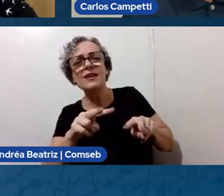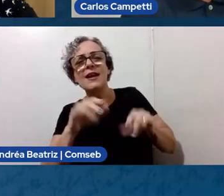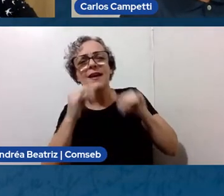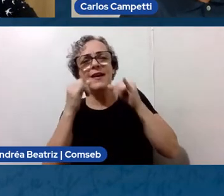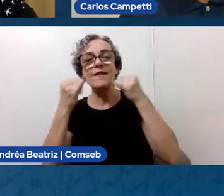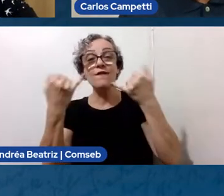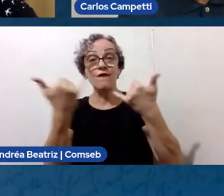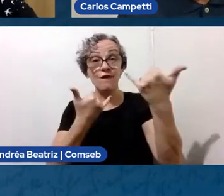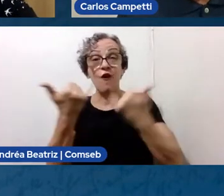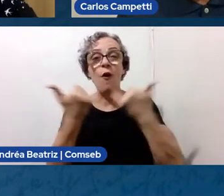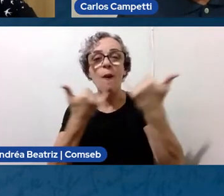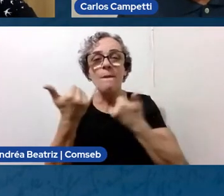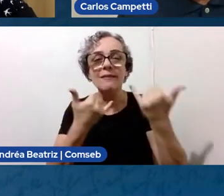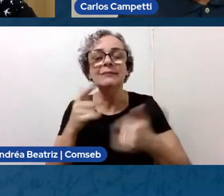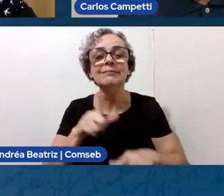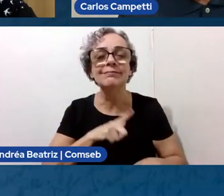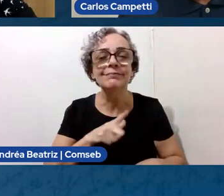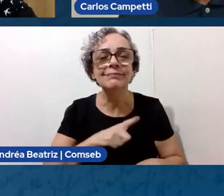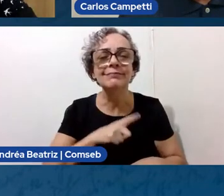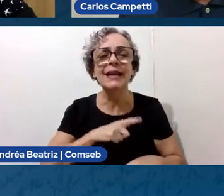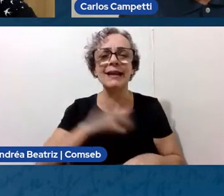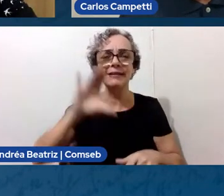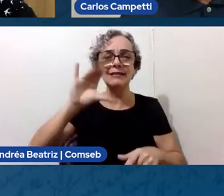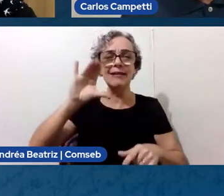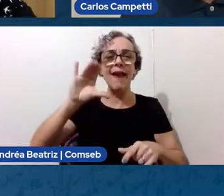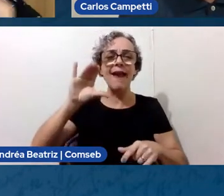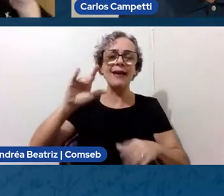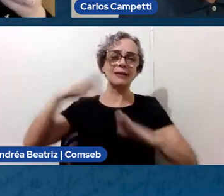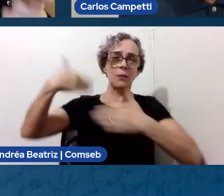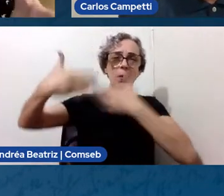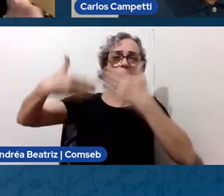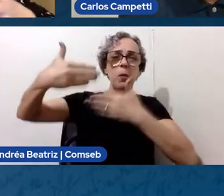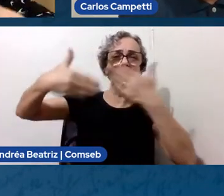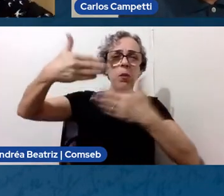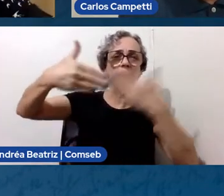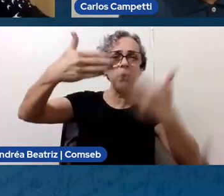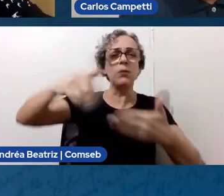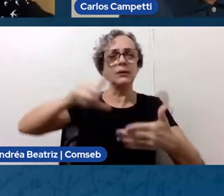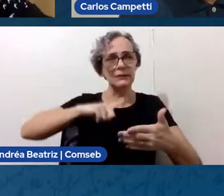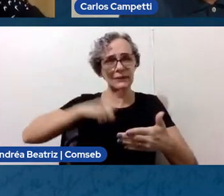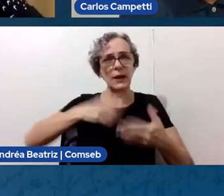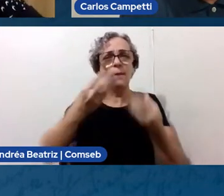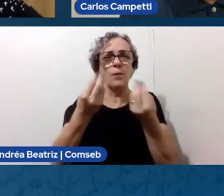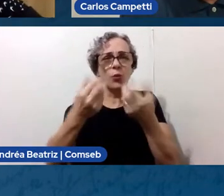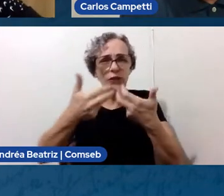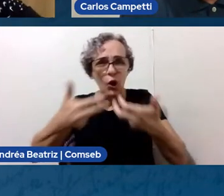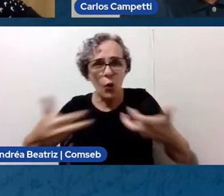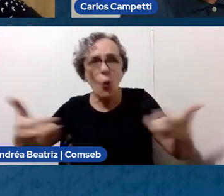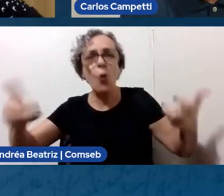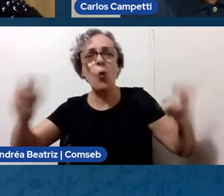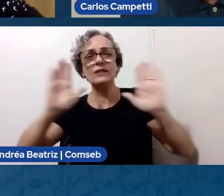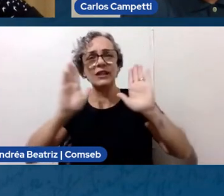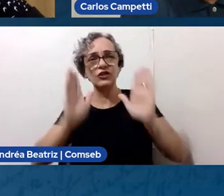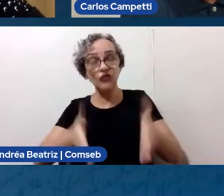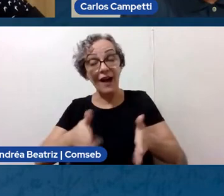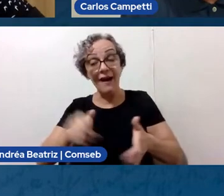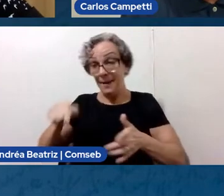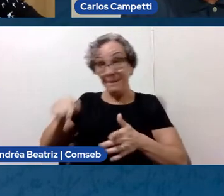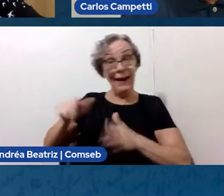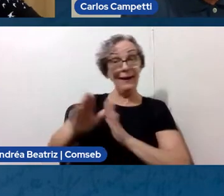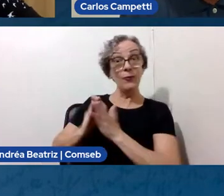como a ciência vai aí avançando, desdobrando, chegando próximo, né, muitas questões que já estavam sendo tratadas aqui no Livro dos